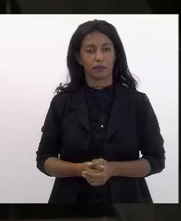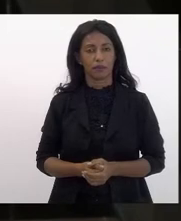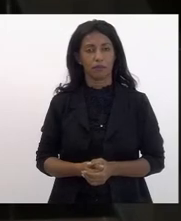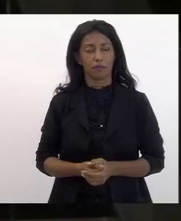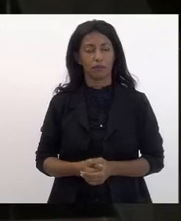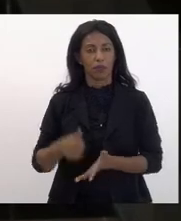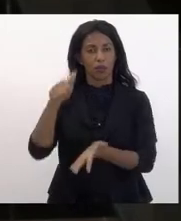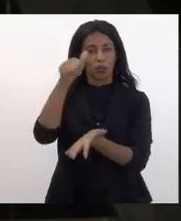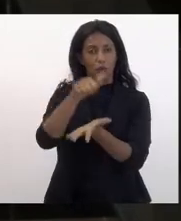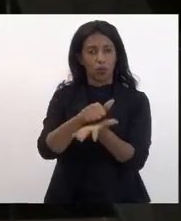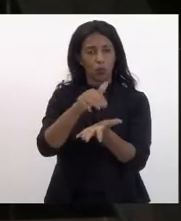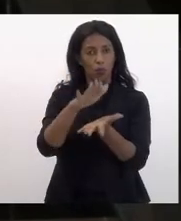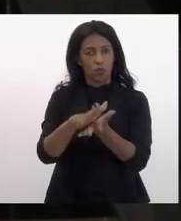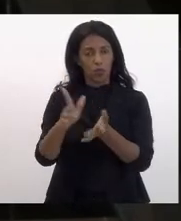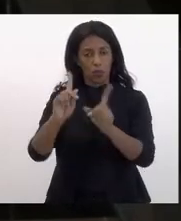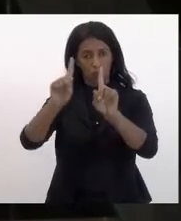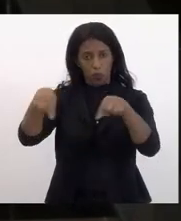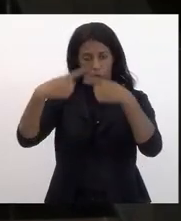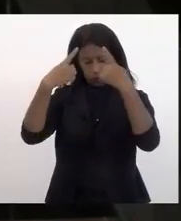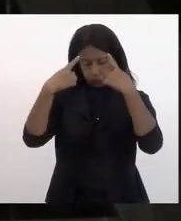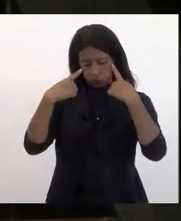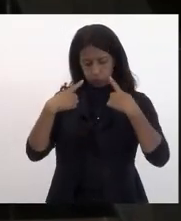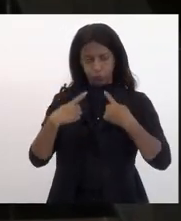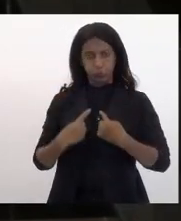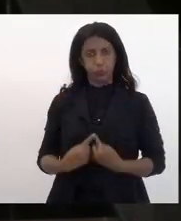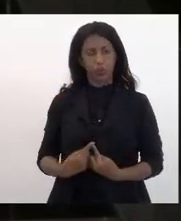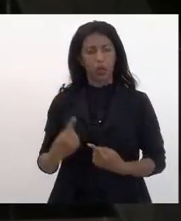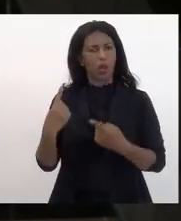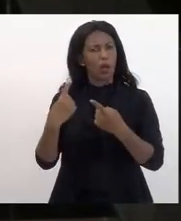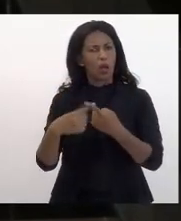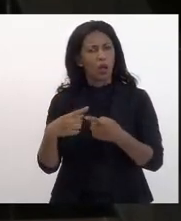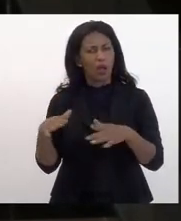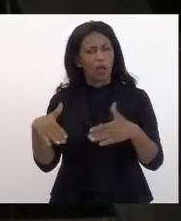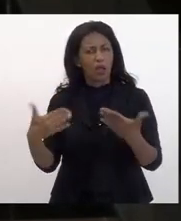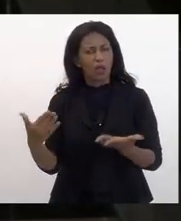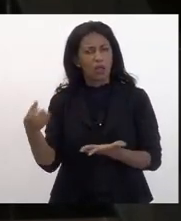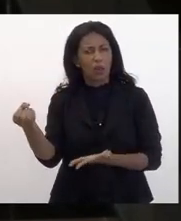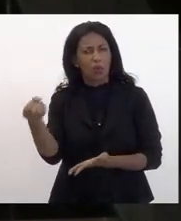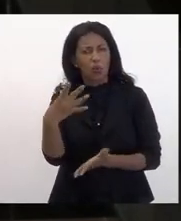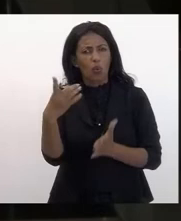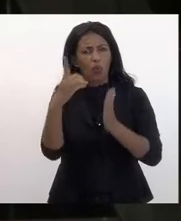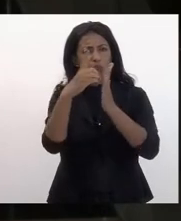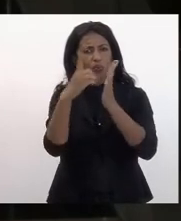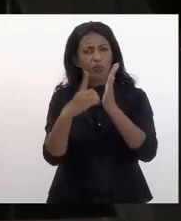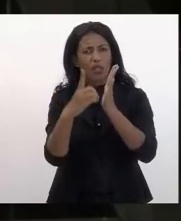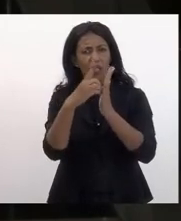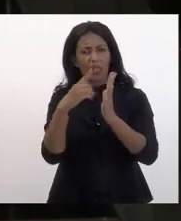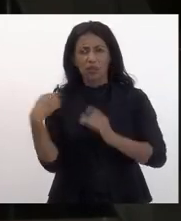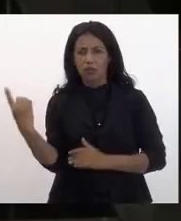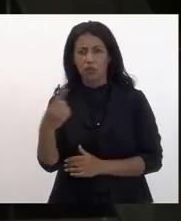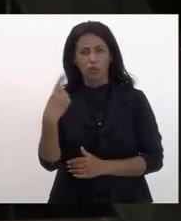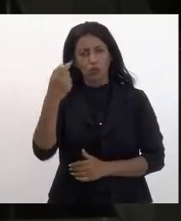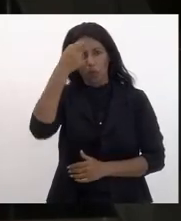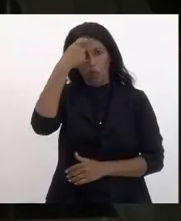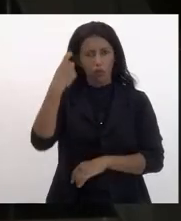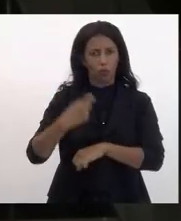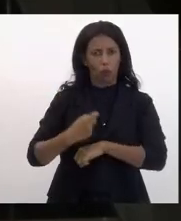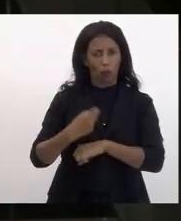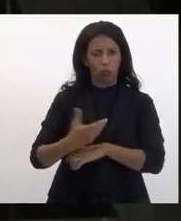dos efeitos maléficos, por que então esse novo decreto? Somos todos idiotas